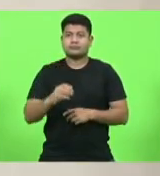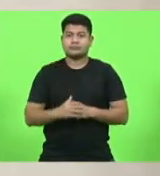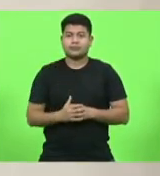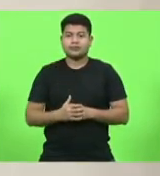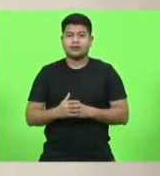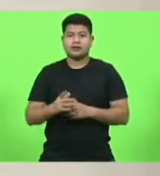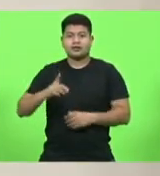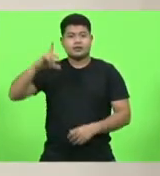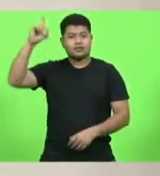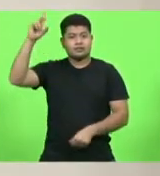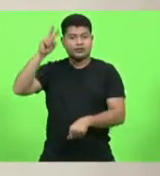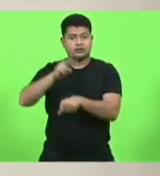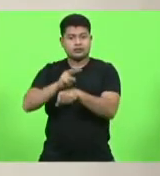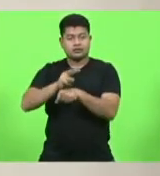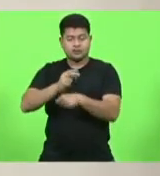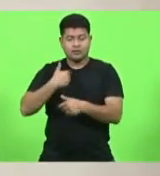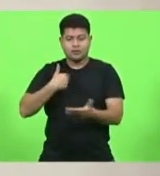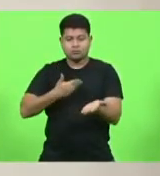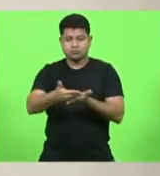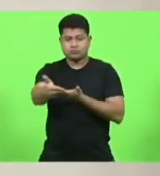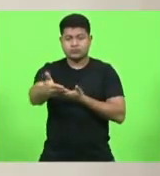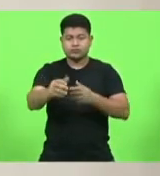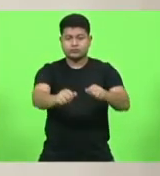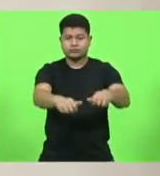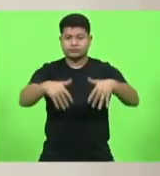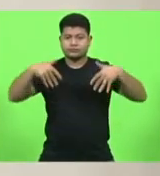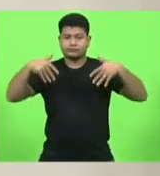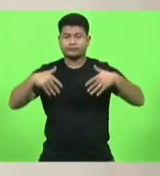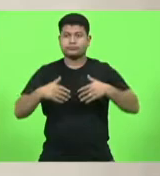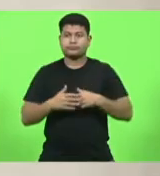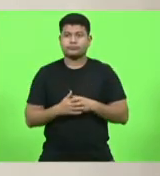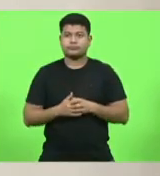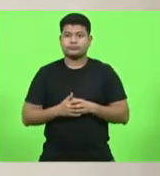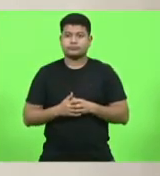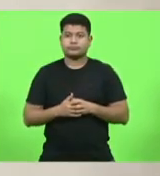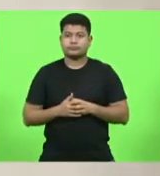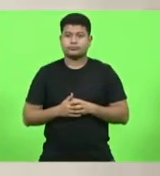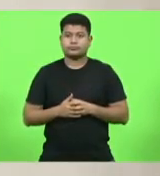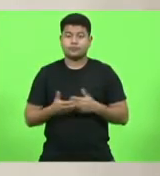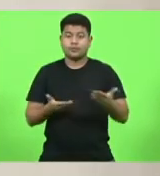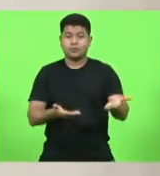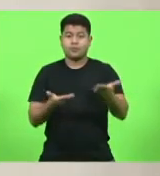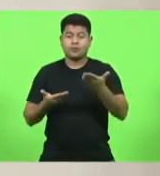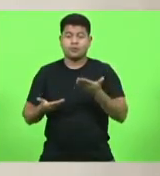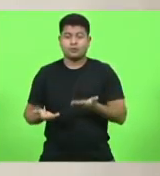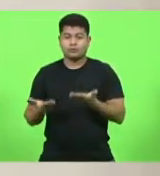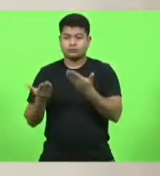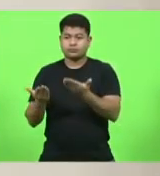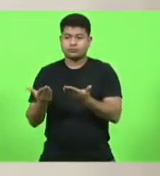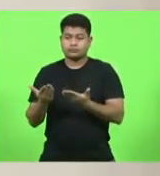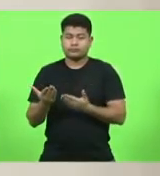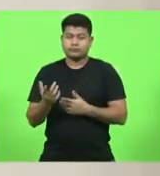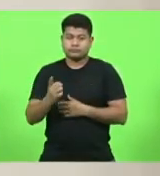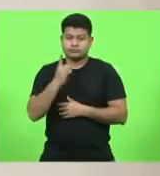proteção de Deus, declaro aberta a presente sessão. Eu convido o deputado